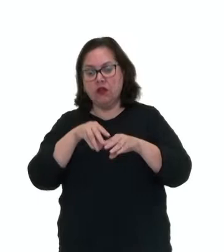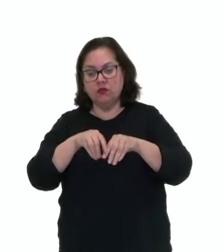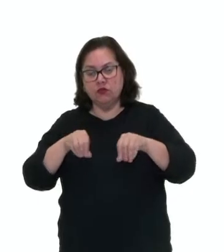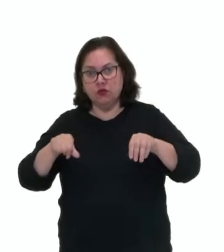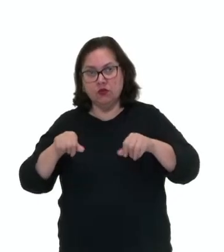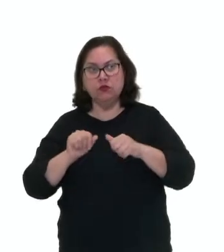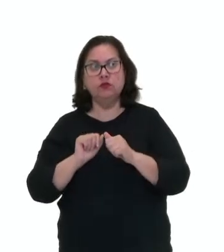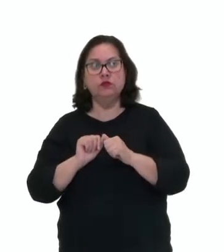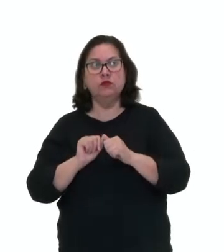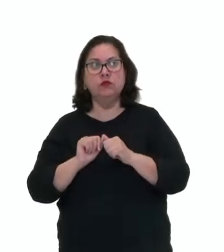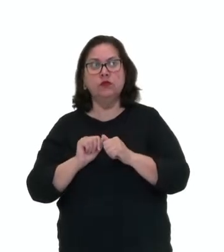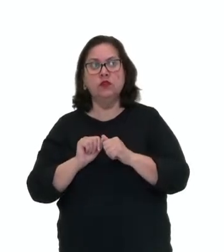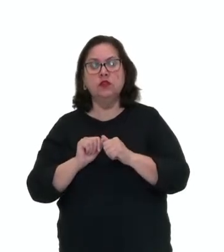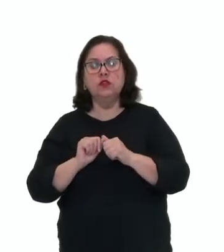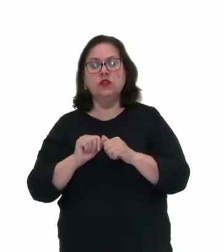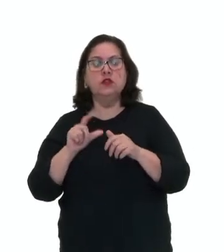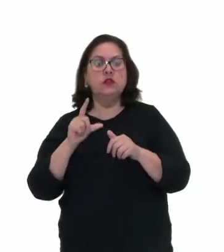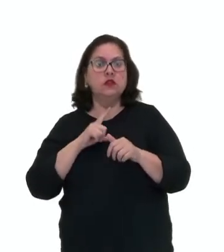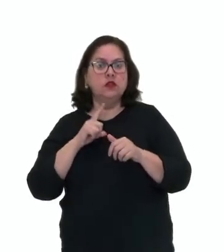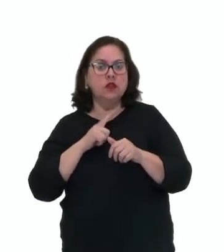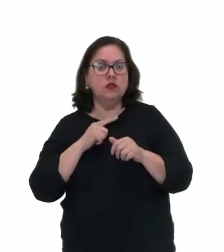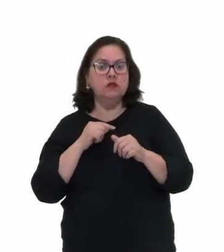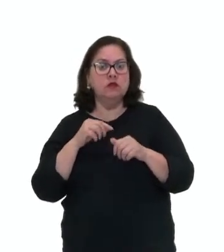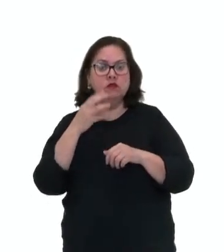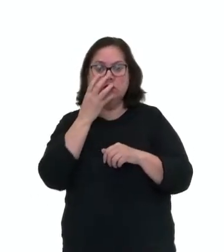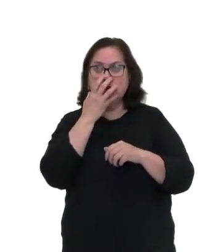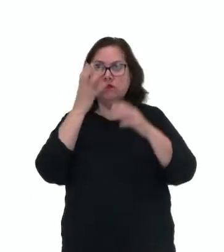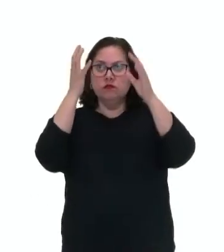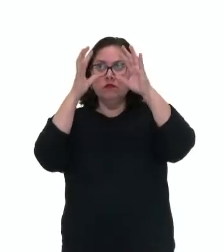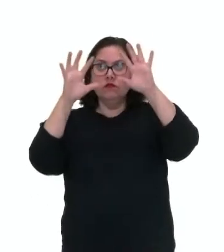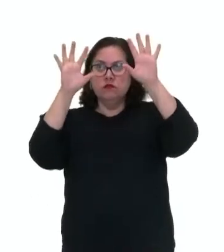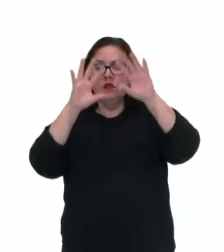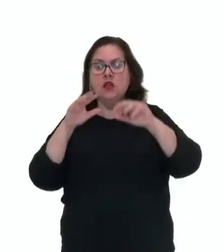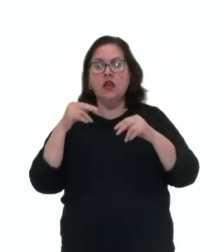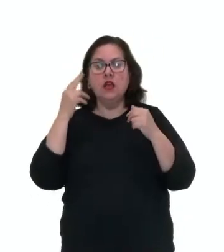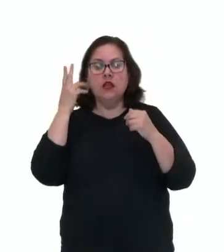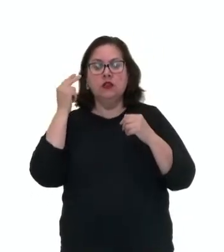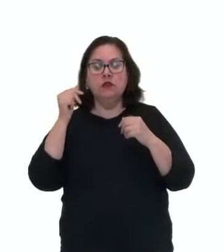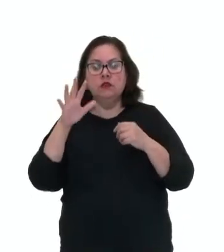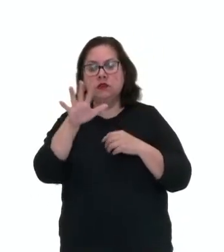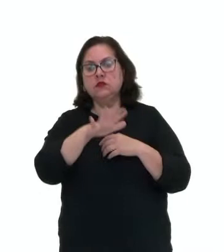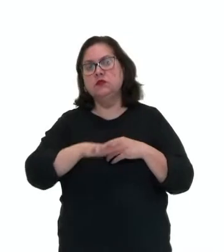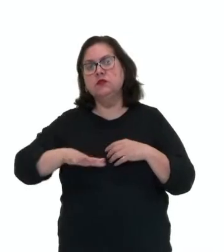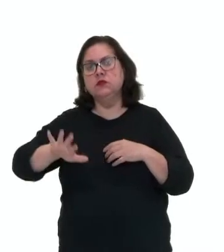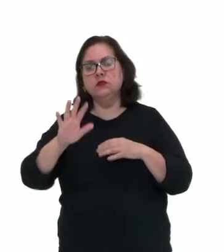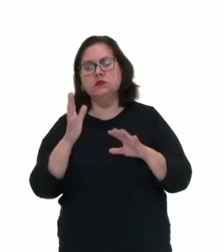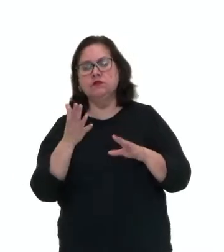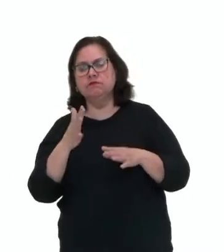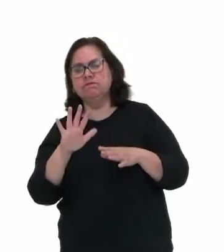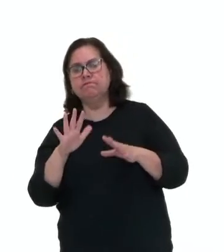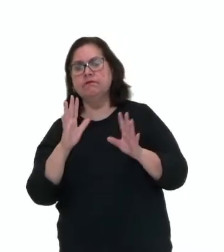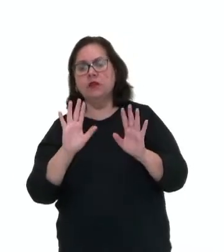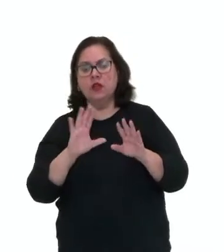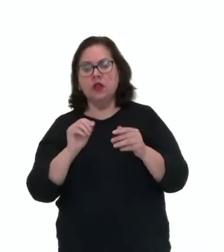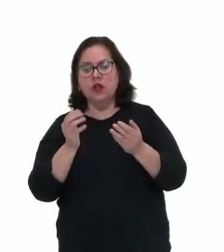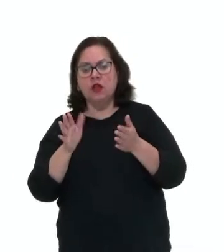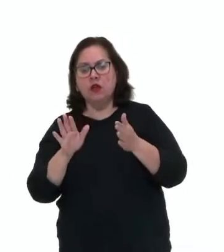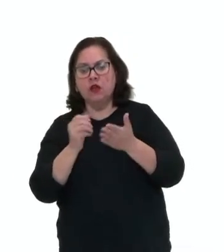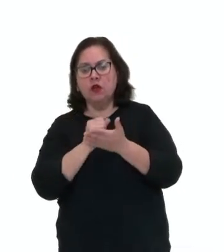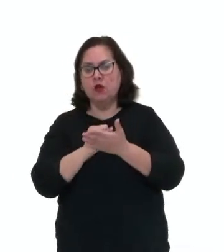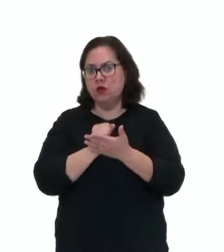né? Existe a poluição natural, mas o ambiente, ele meio que consegue